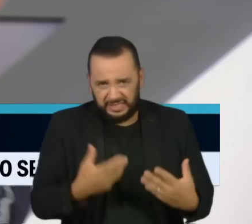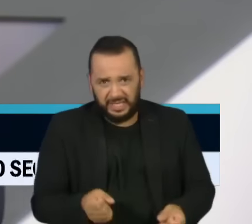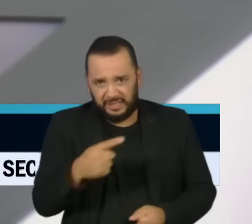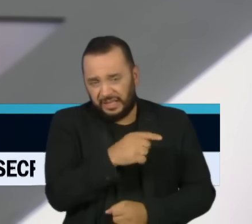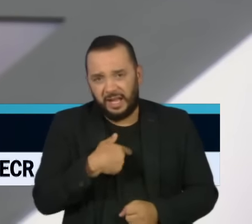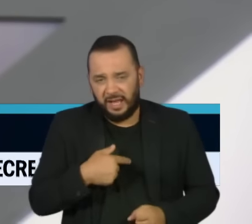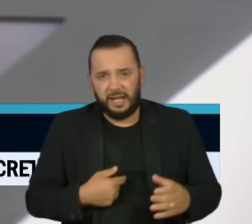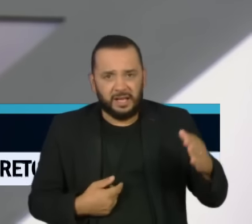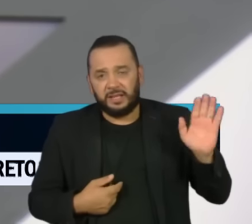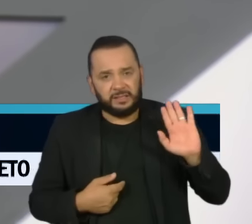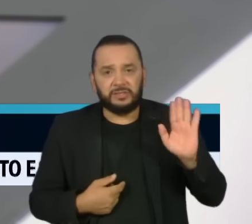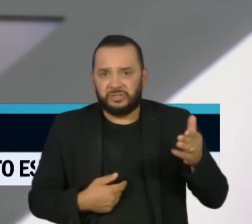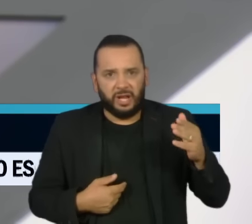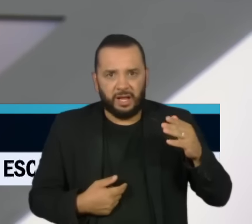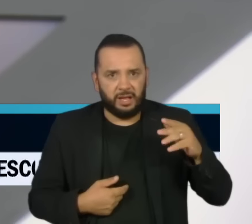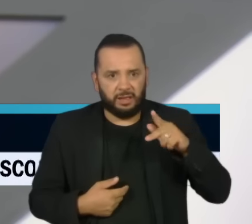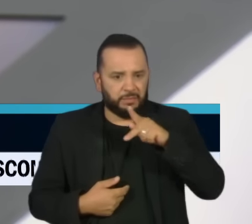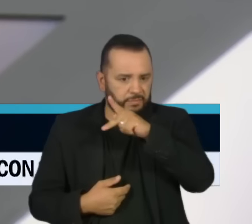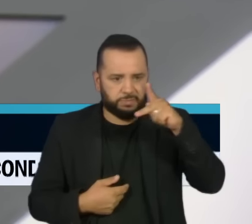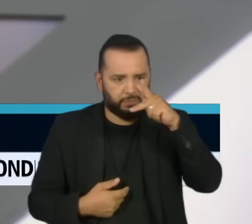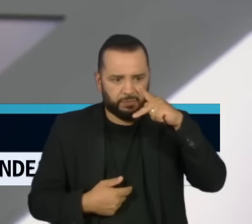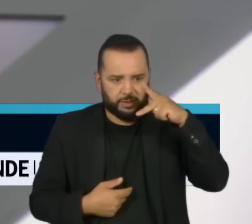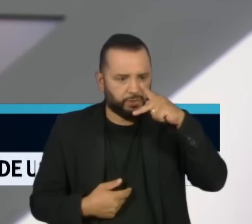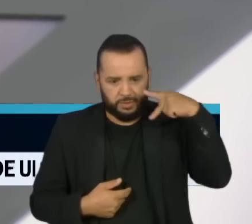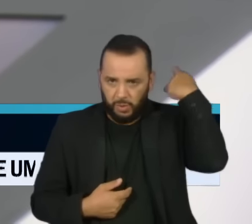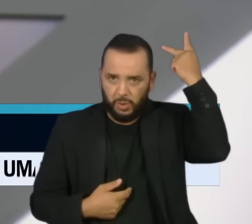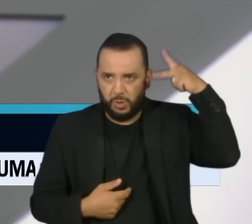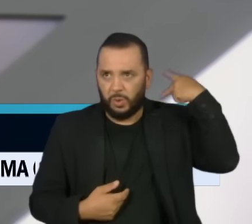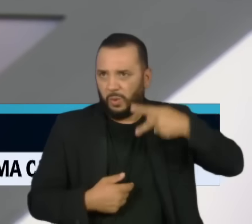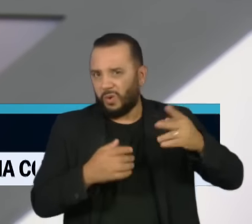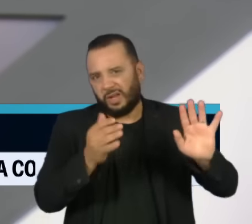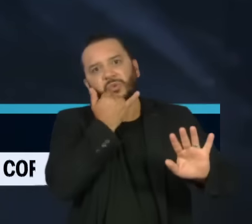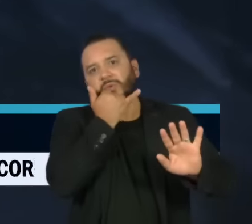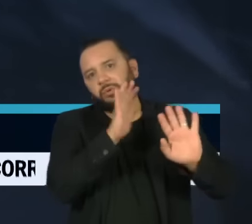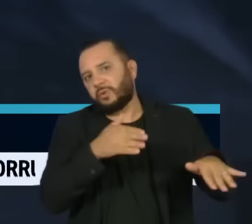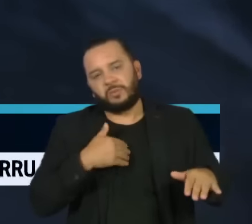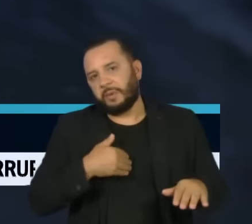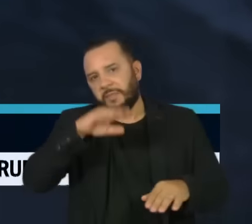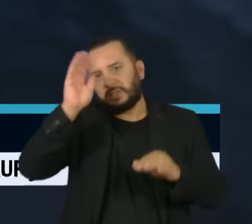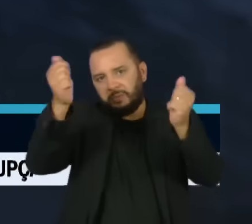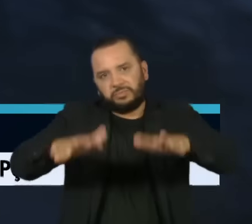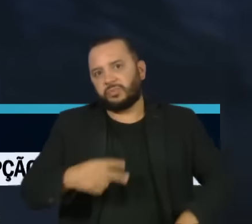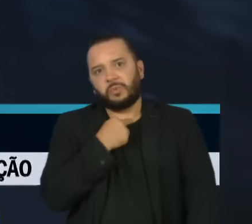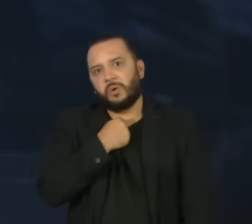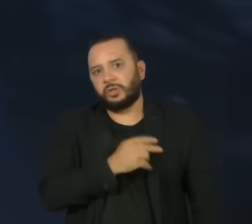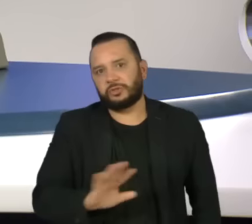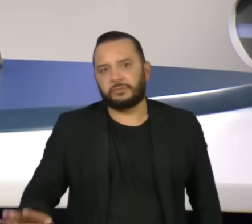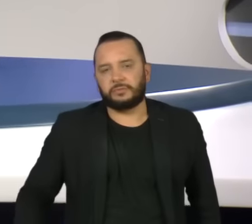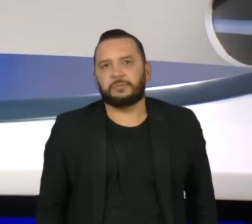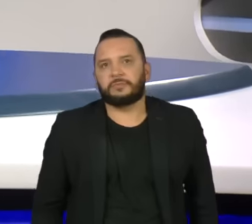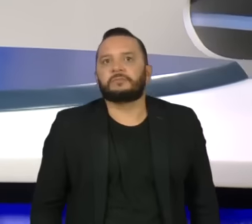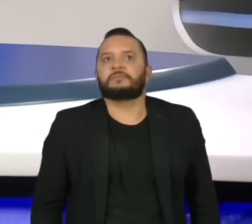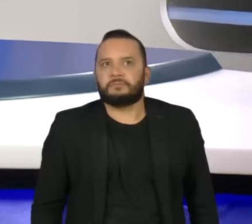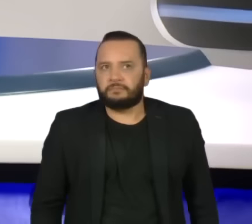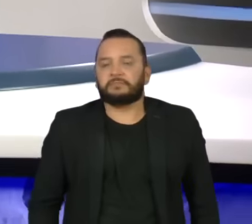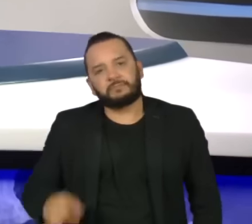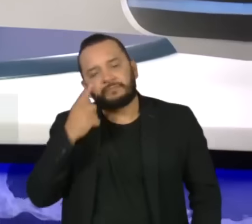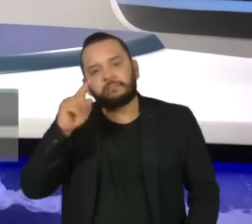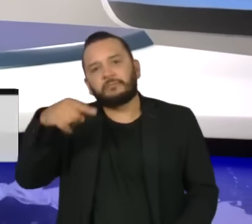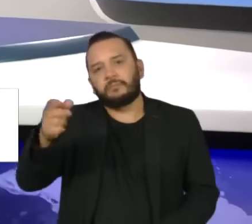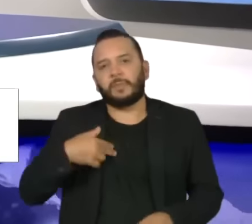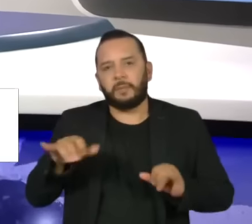tresloucado, como está se manifestando, né, jogue nosso país nessa ribanceira. E veja em instantes. Redes de supermercados